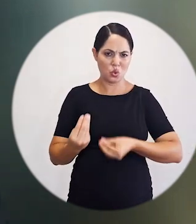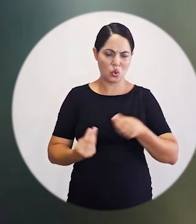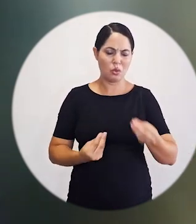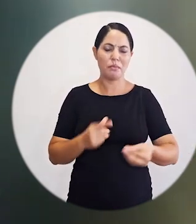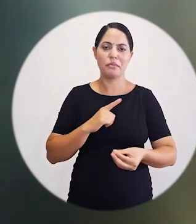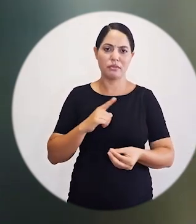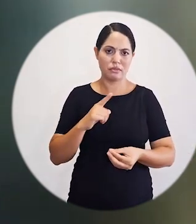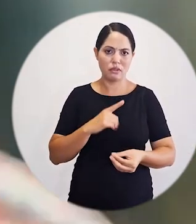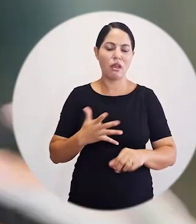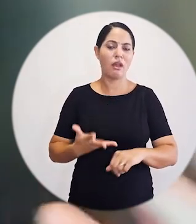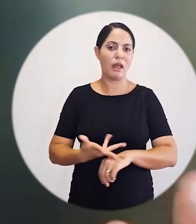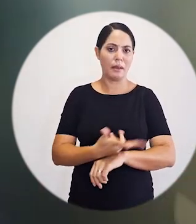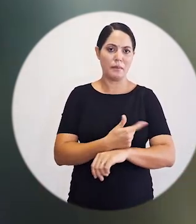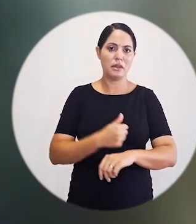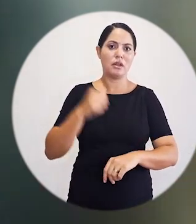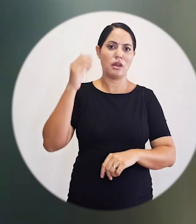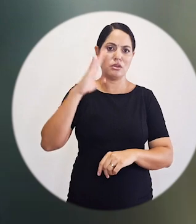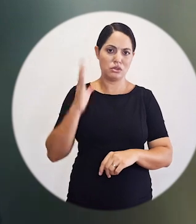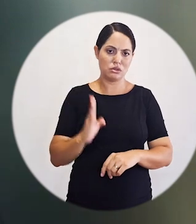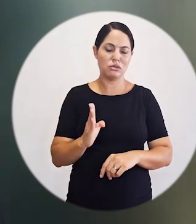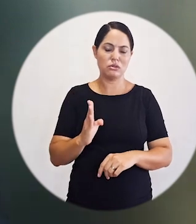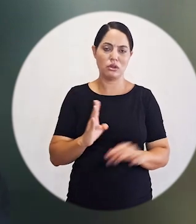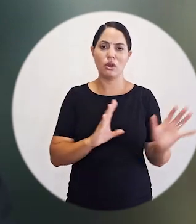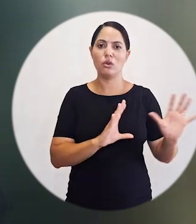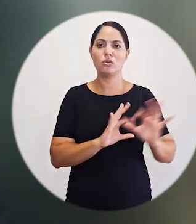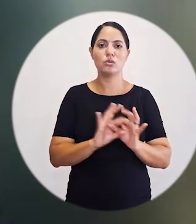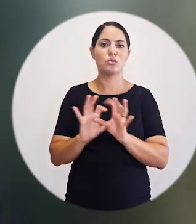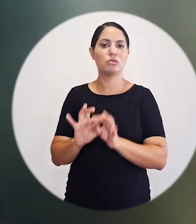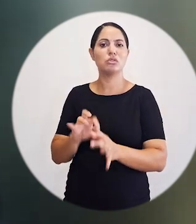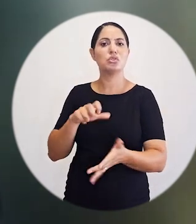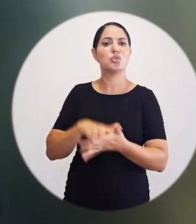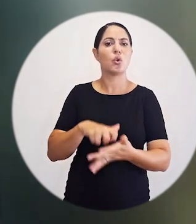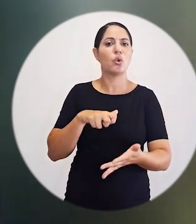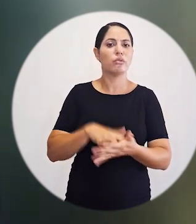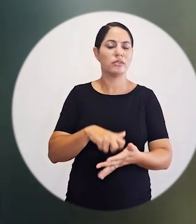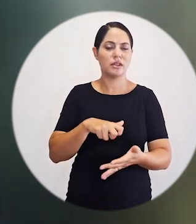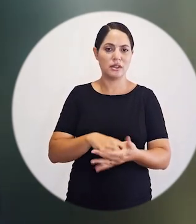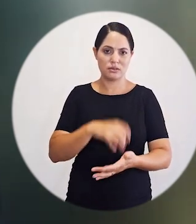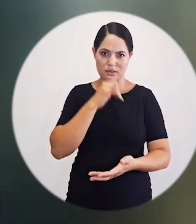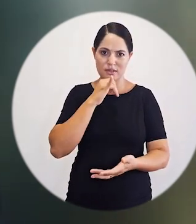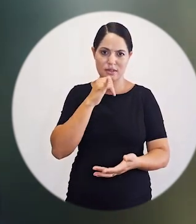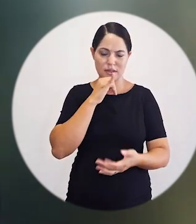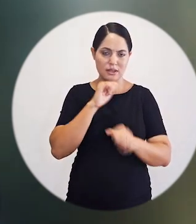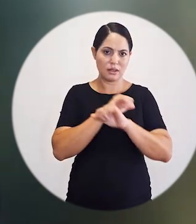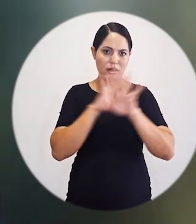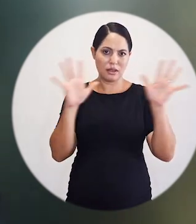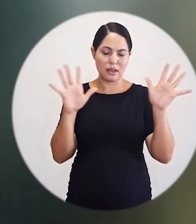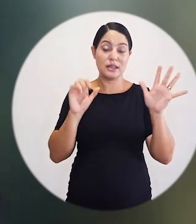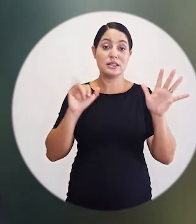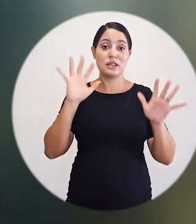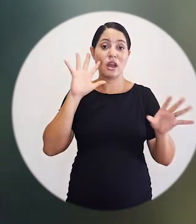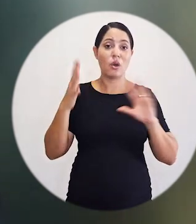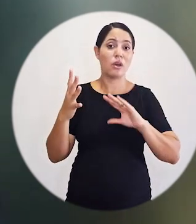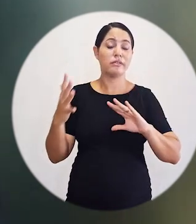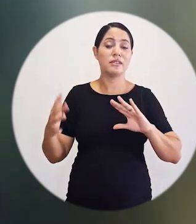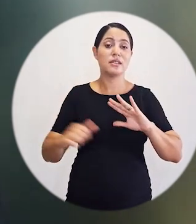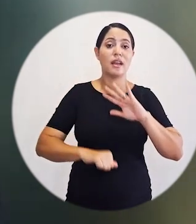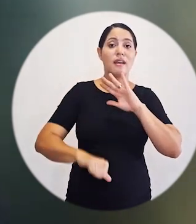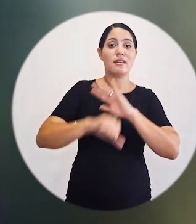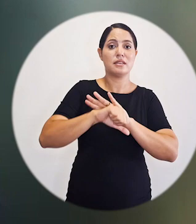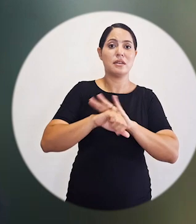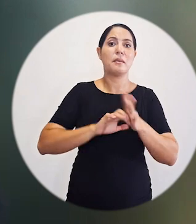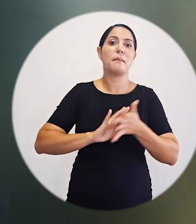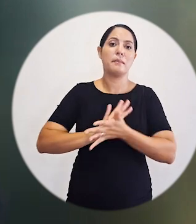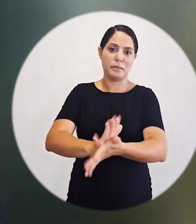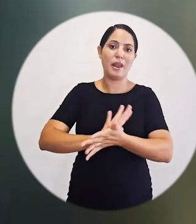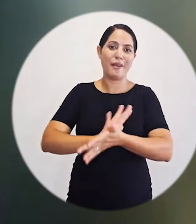outra vertente para fazer uma contabilidade nacional da quantidade de condenações, por exemplo,